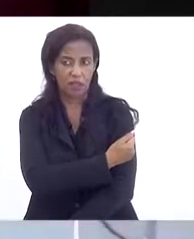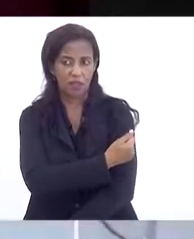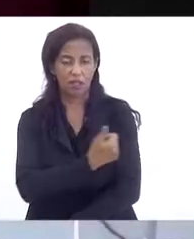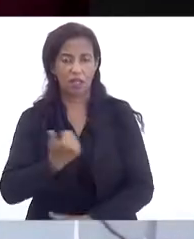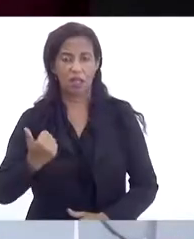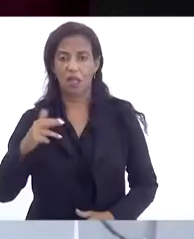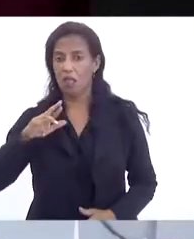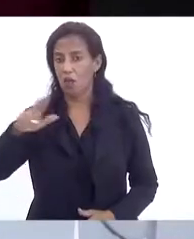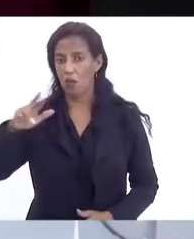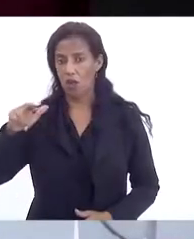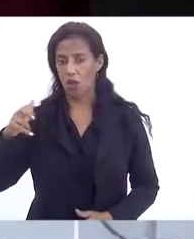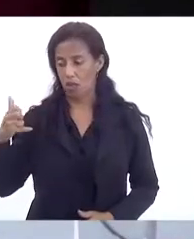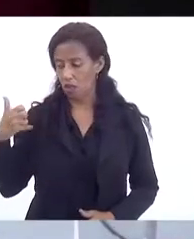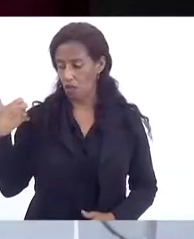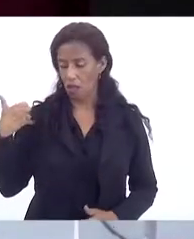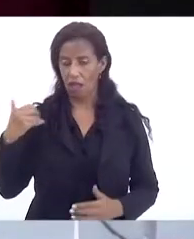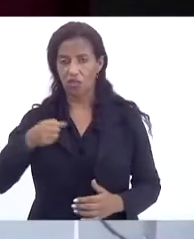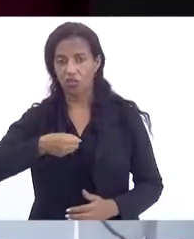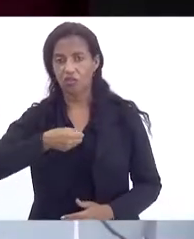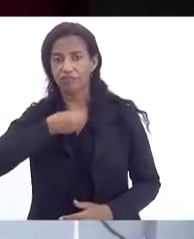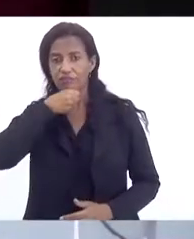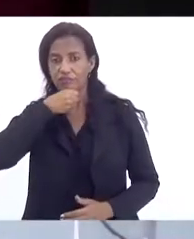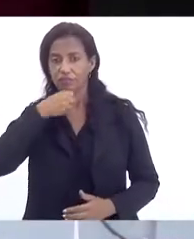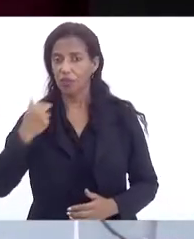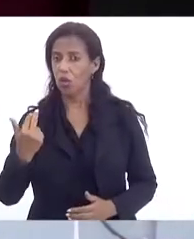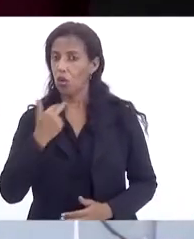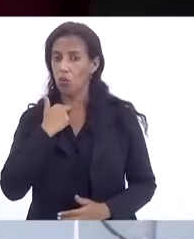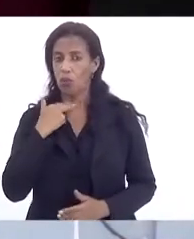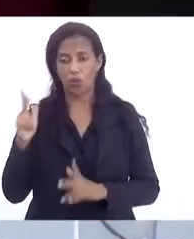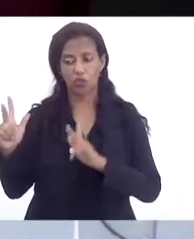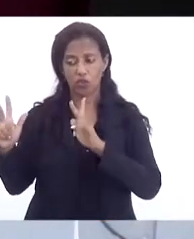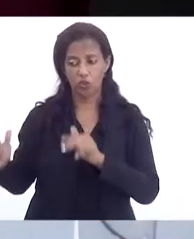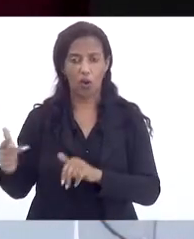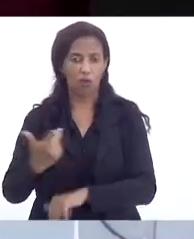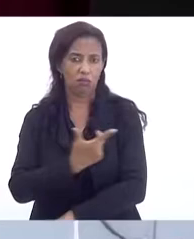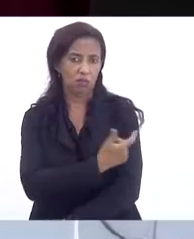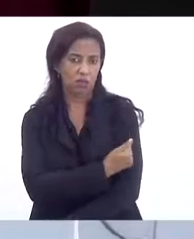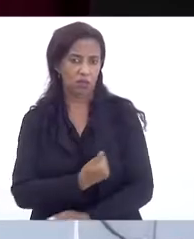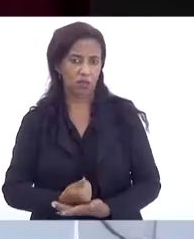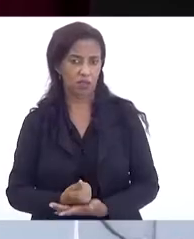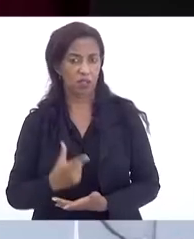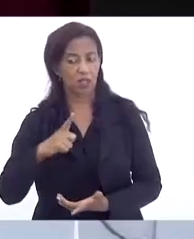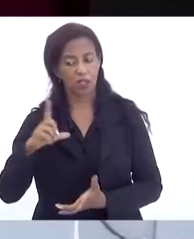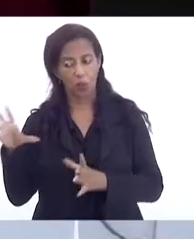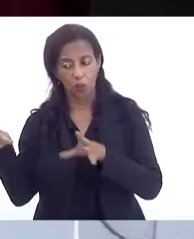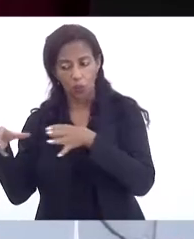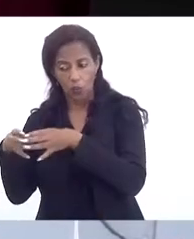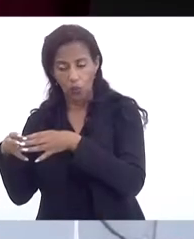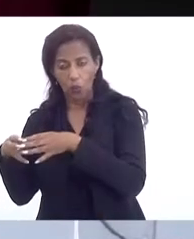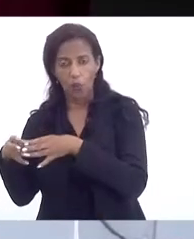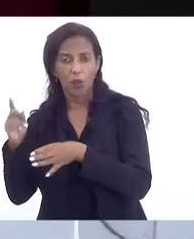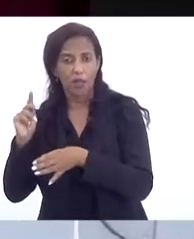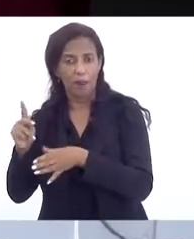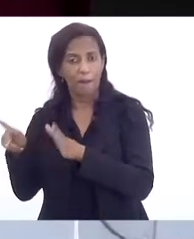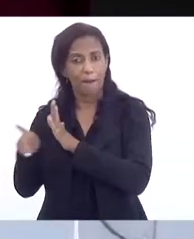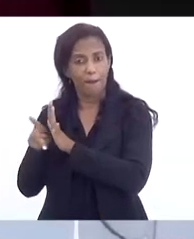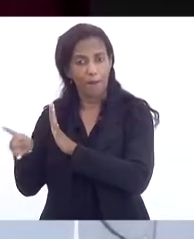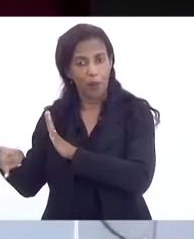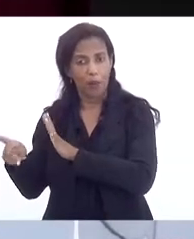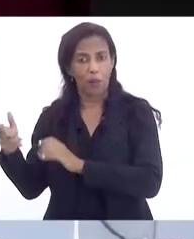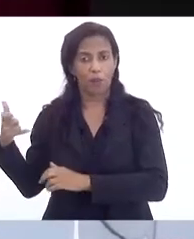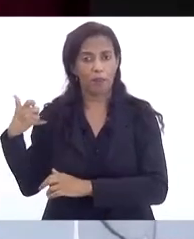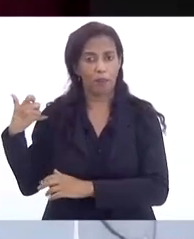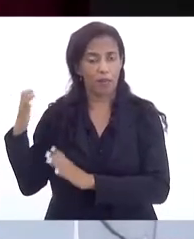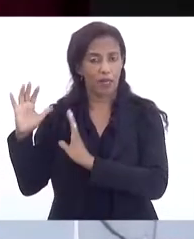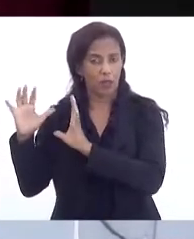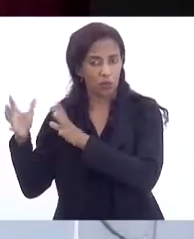quem não é da terceira idade toma, o da terceira idade não pode tomar. E tem outras vacinas que são mais recomendáveis para a terceira